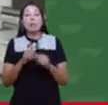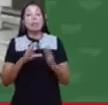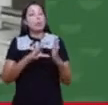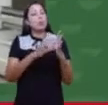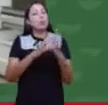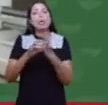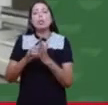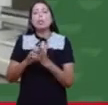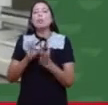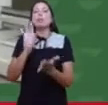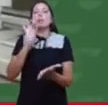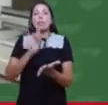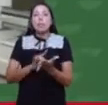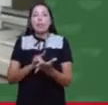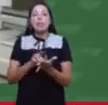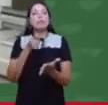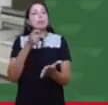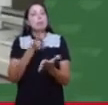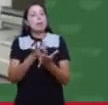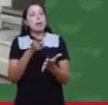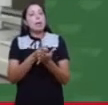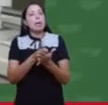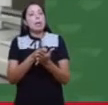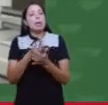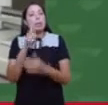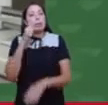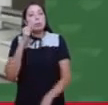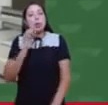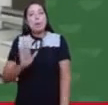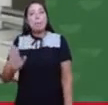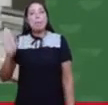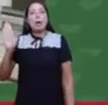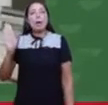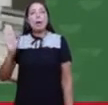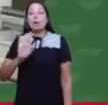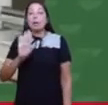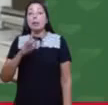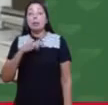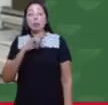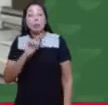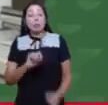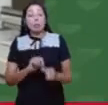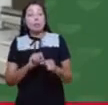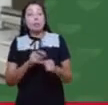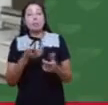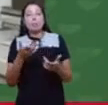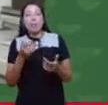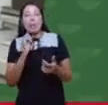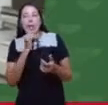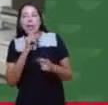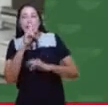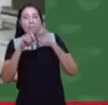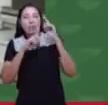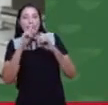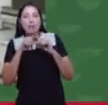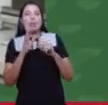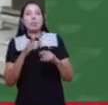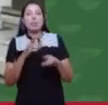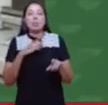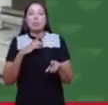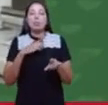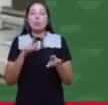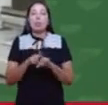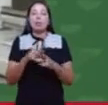partidos efetivamente invistam nas candidaturas femininas e não apenas façam de conta. O fato de nós já